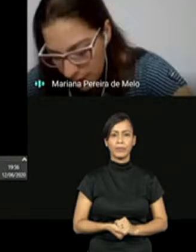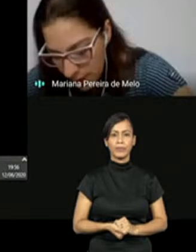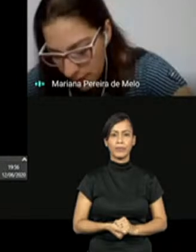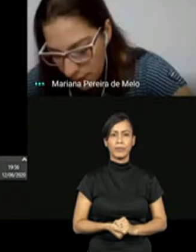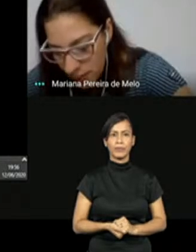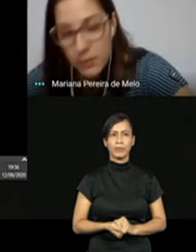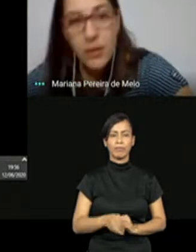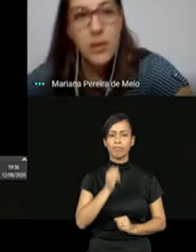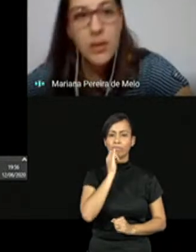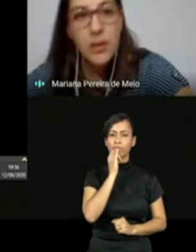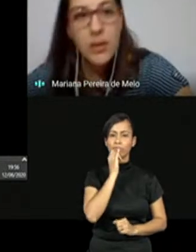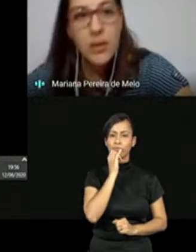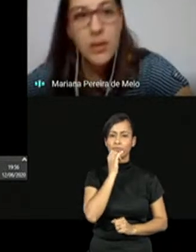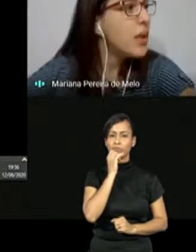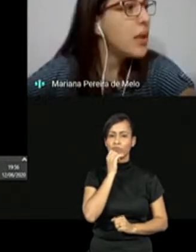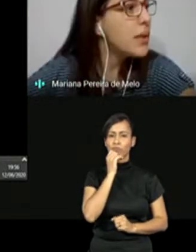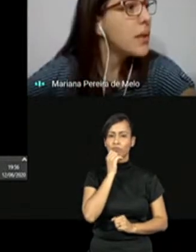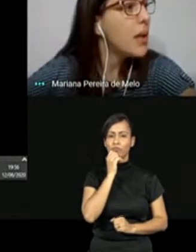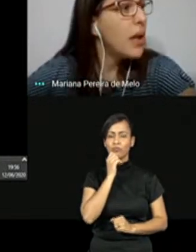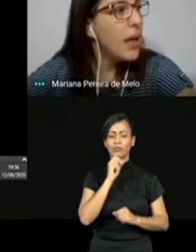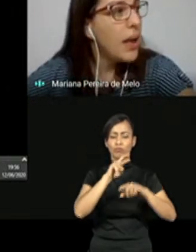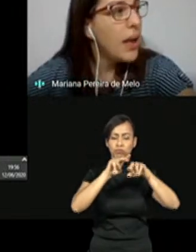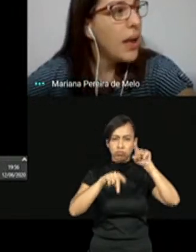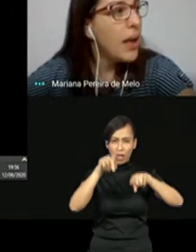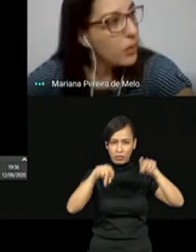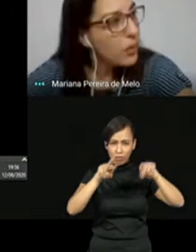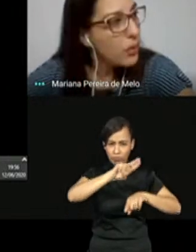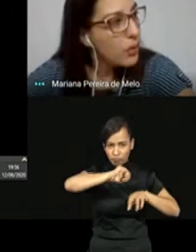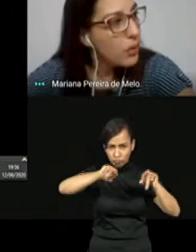x. Variável x é